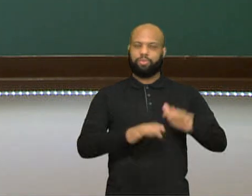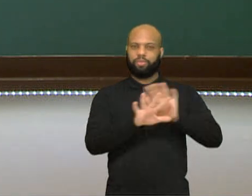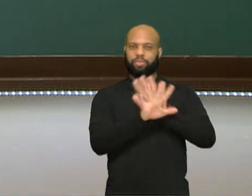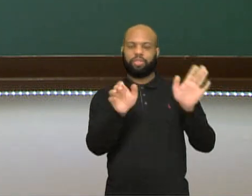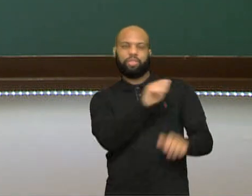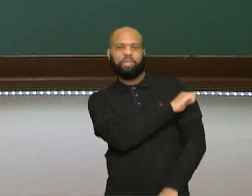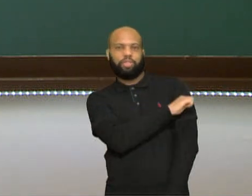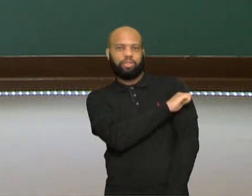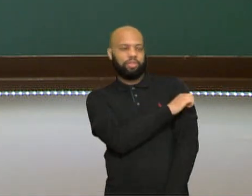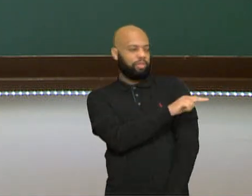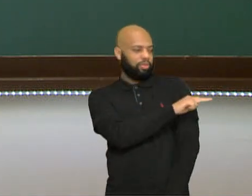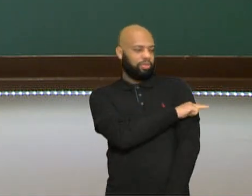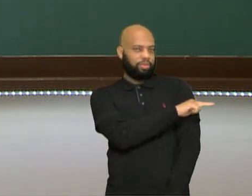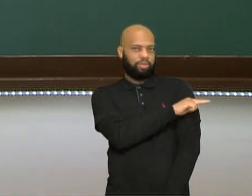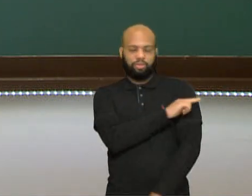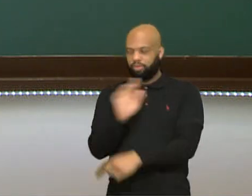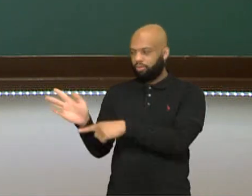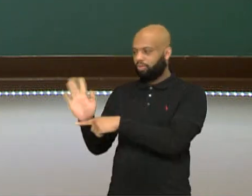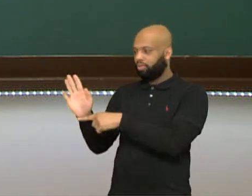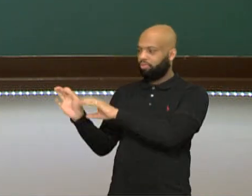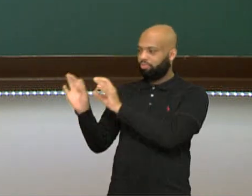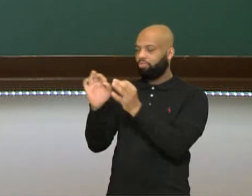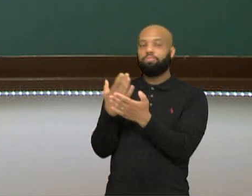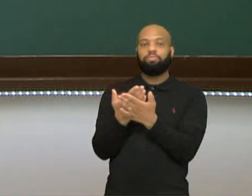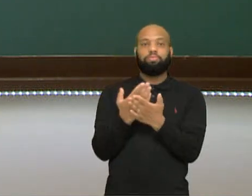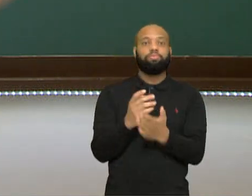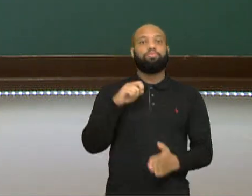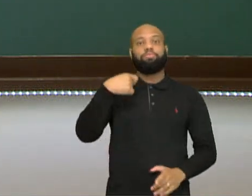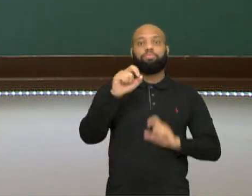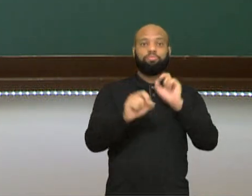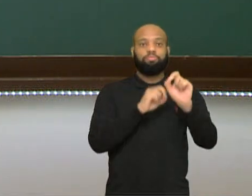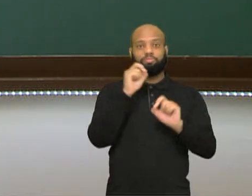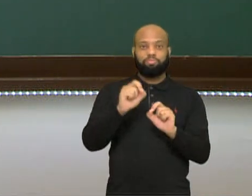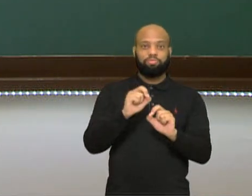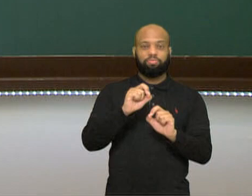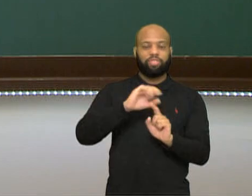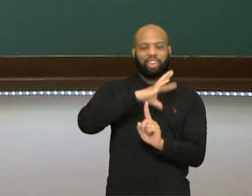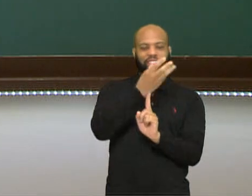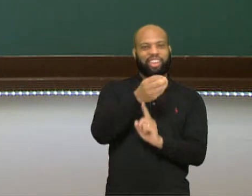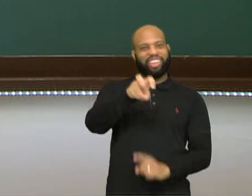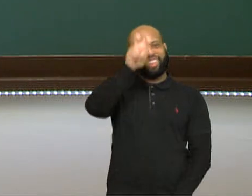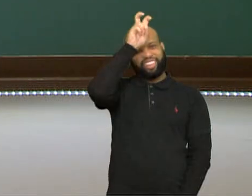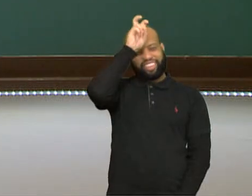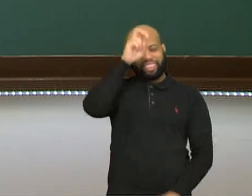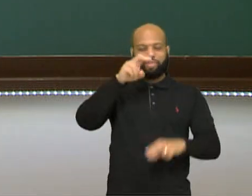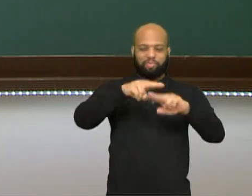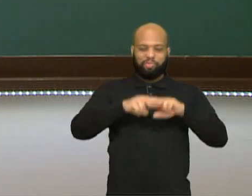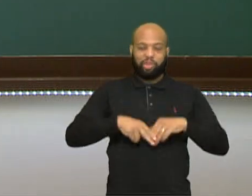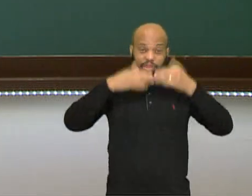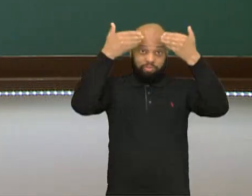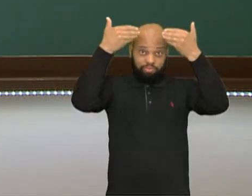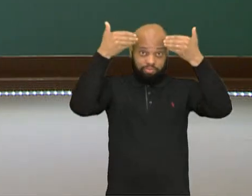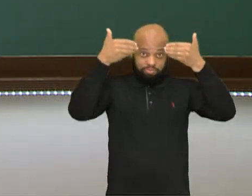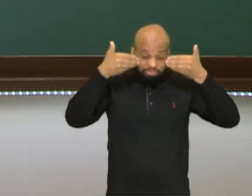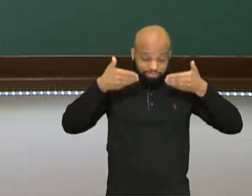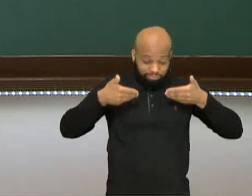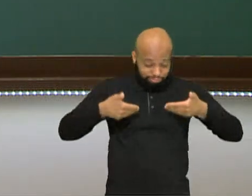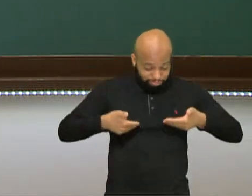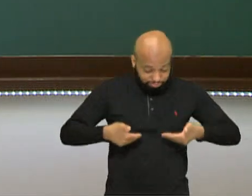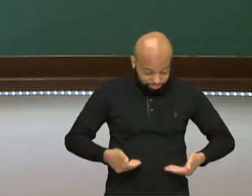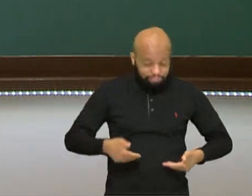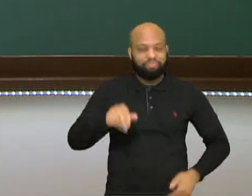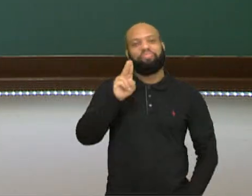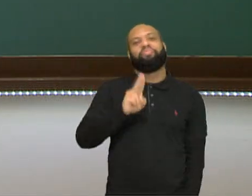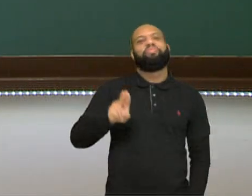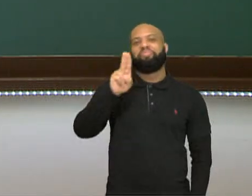Olá, estudantes do sétimo ano. Nesse vídeo nós vamos falar sobre arte egípcia, né? Por isso todo aqui esses adereços que a professora